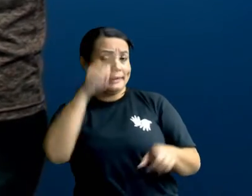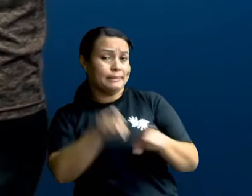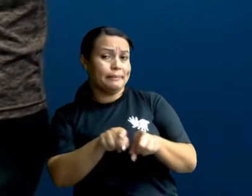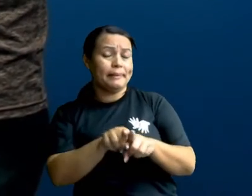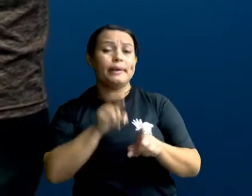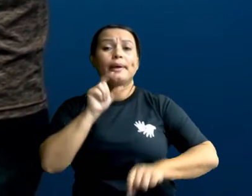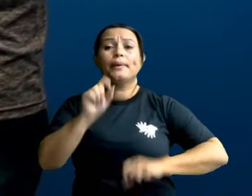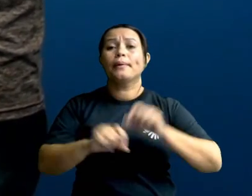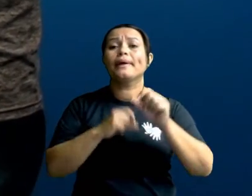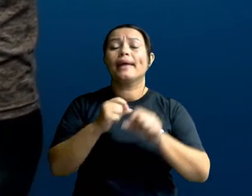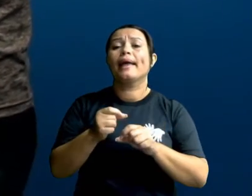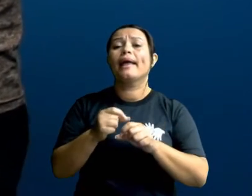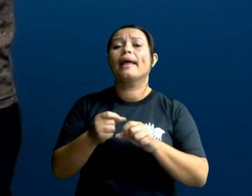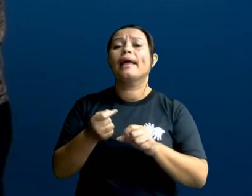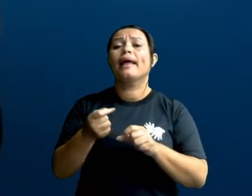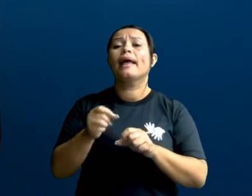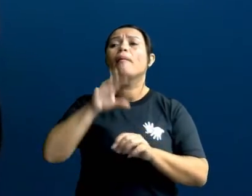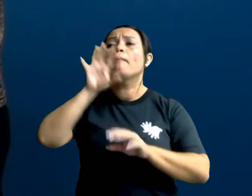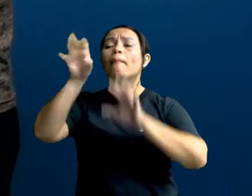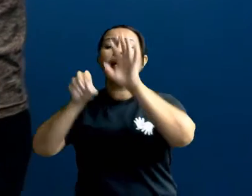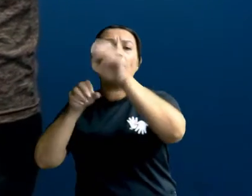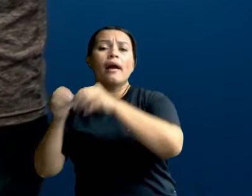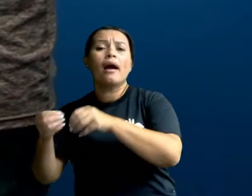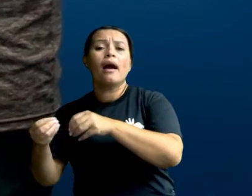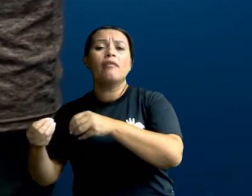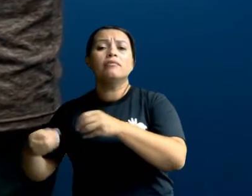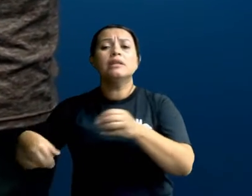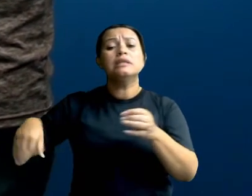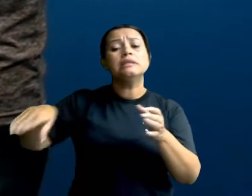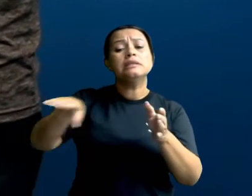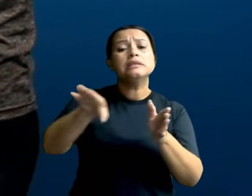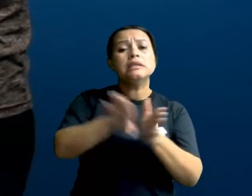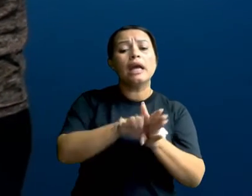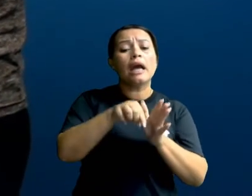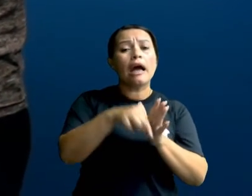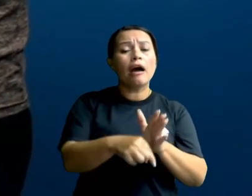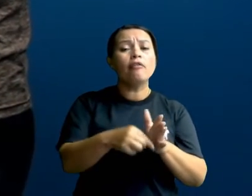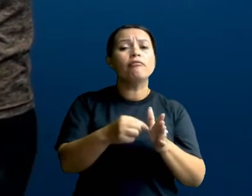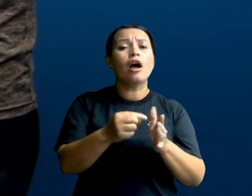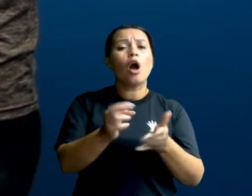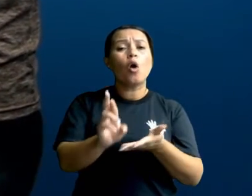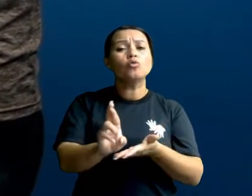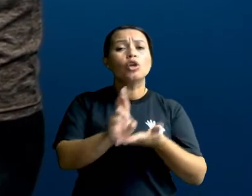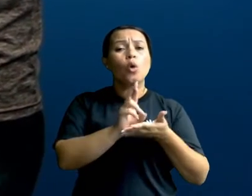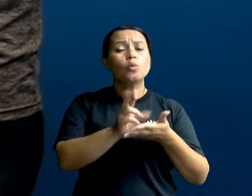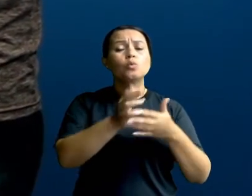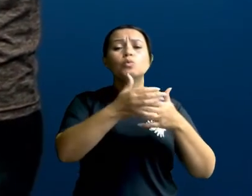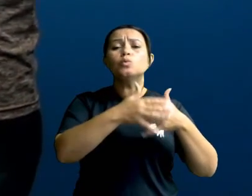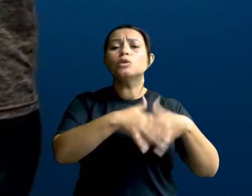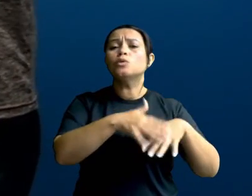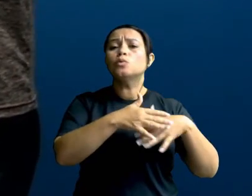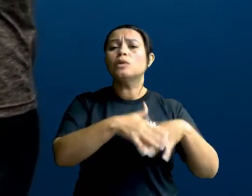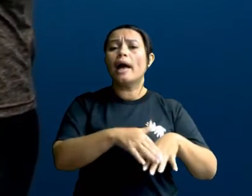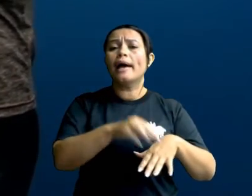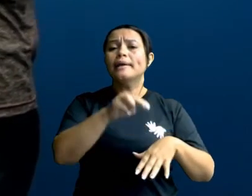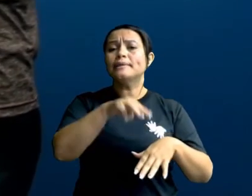África, e trazia os recursos naturais, os recursos minerais que eram extraídos,